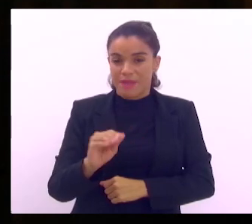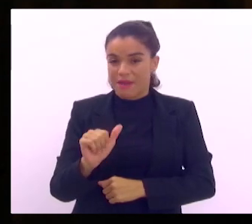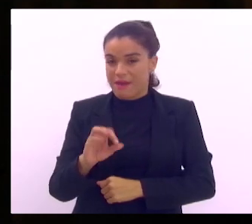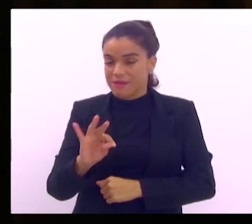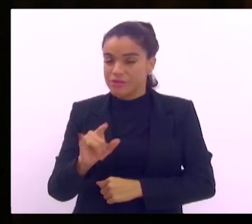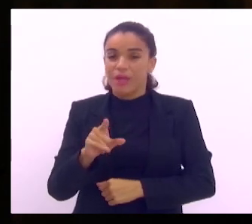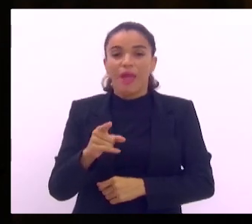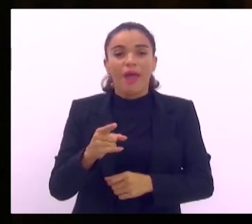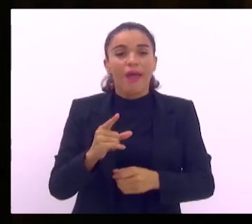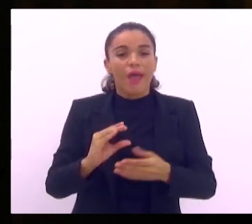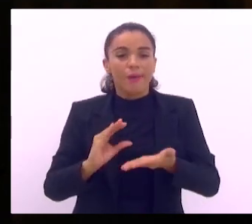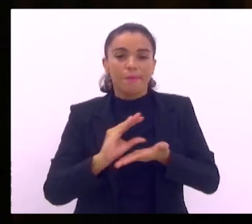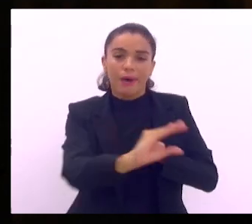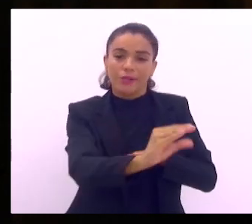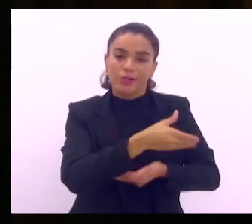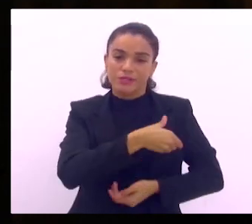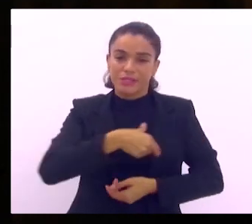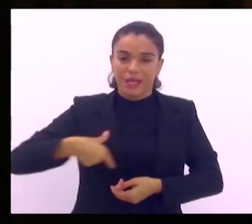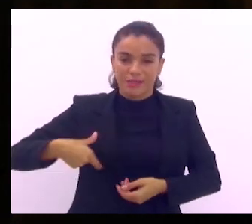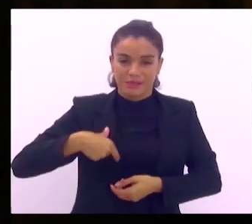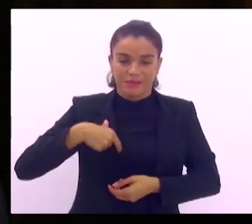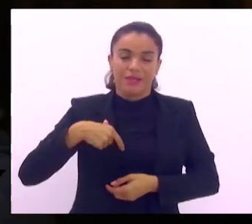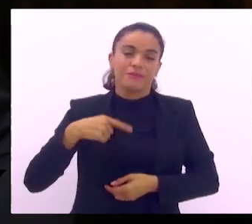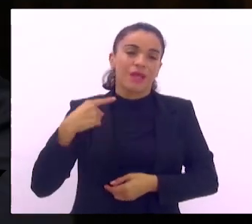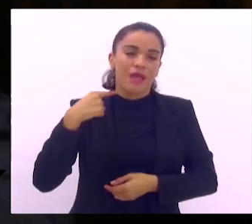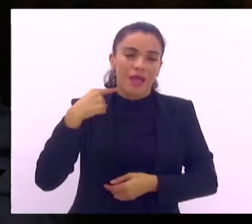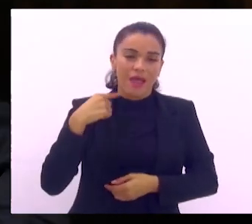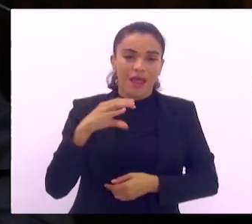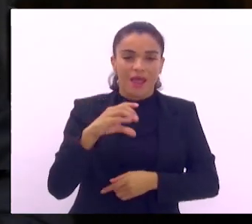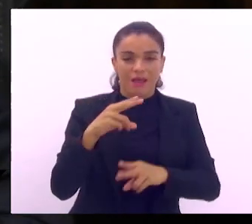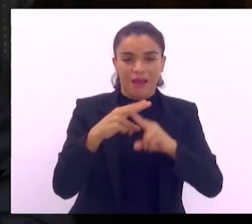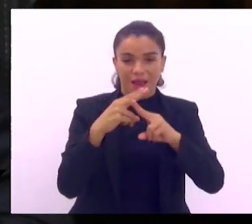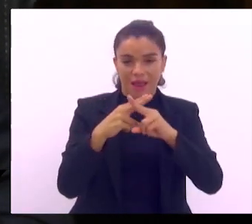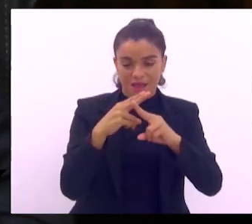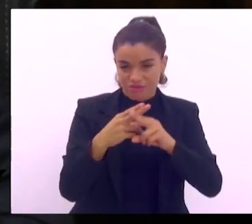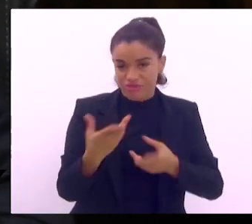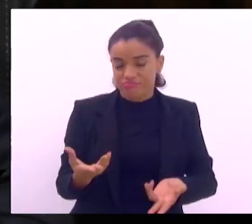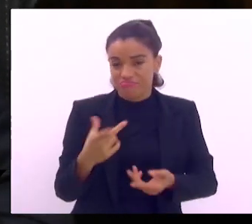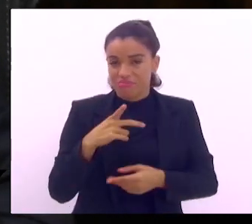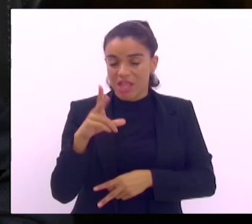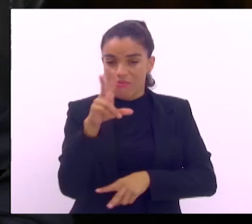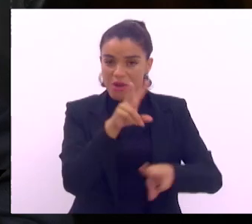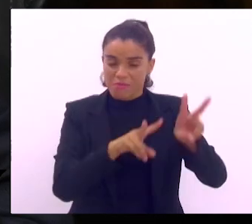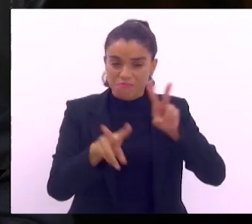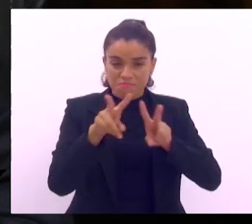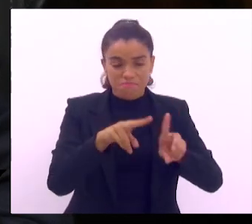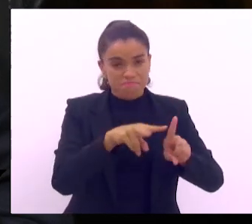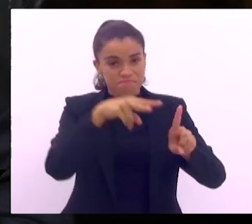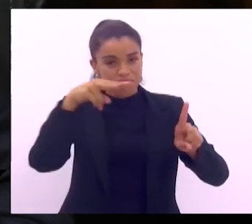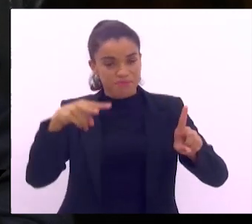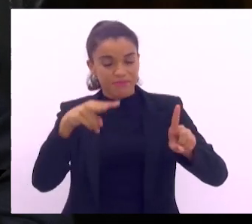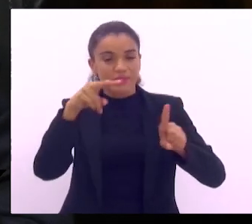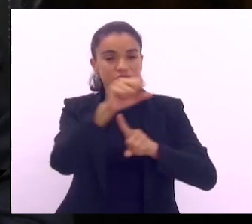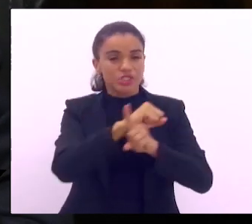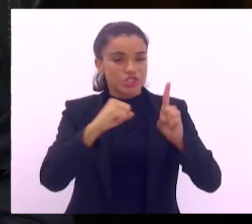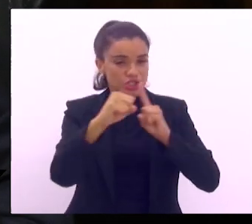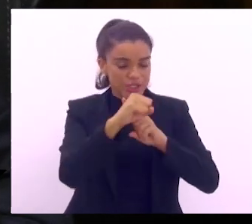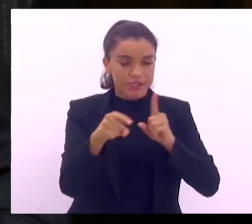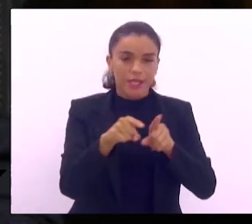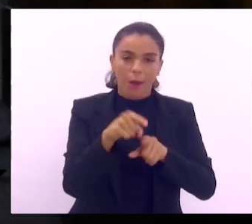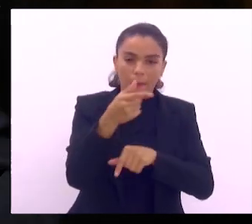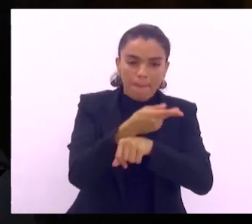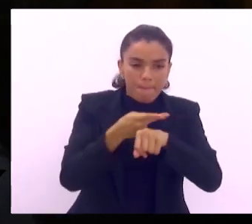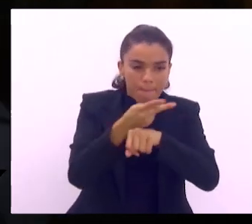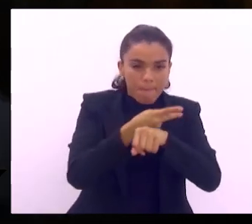Loterias Caixa há 23 anos, e hoje as Loterias Caixa, mais do que nunca, têm uma visão completamente social do esporte,